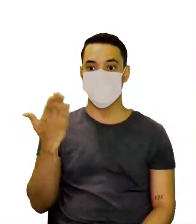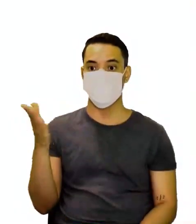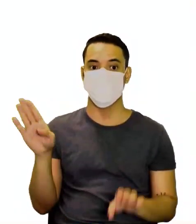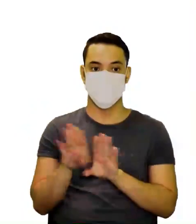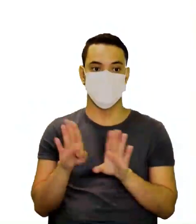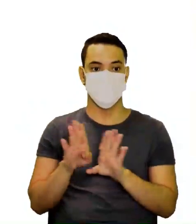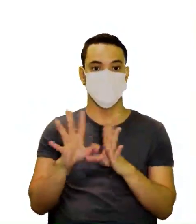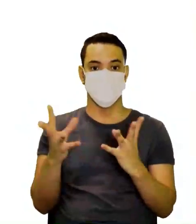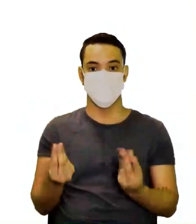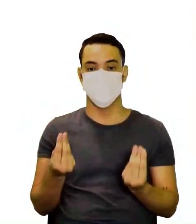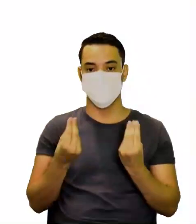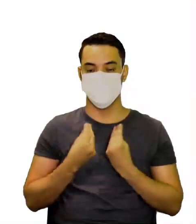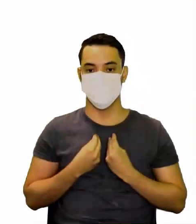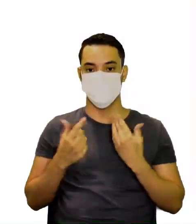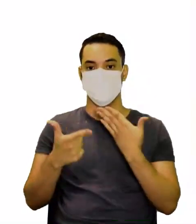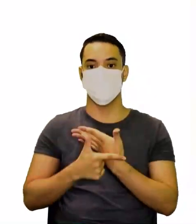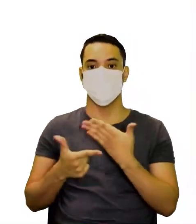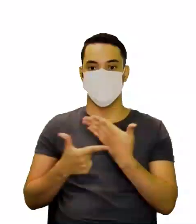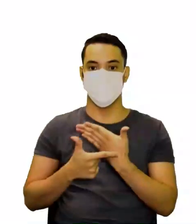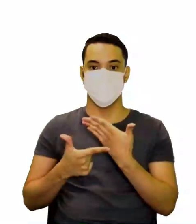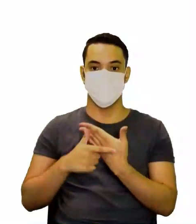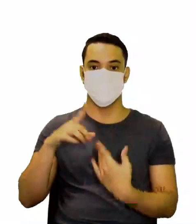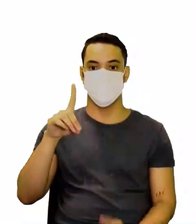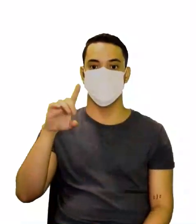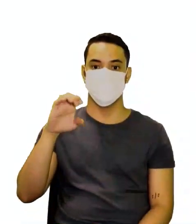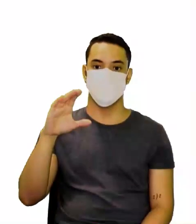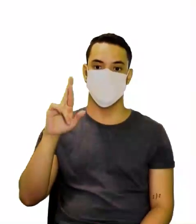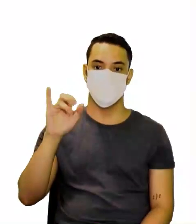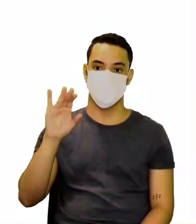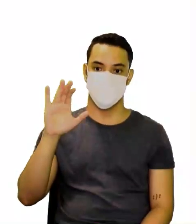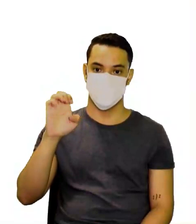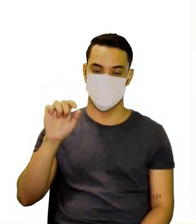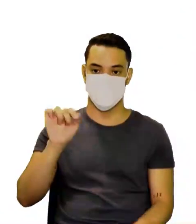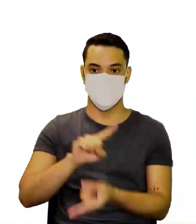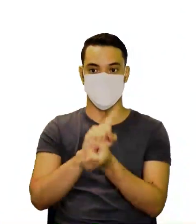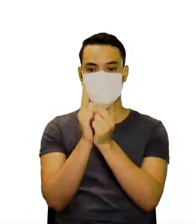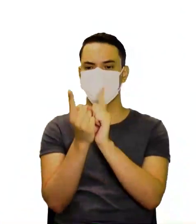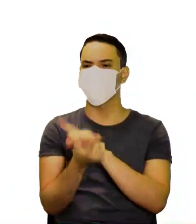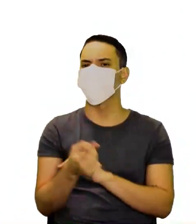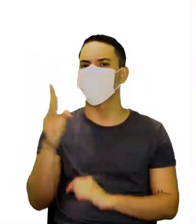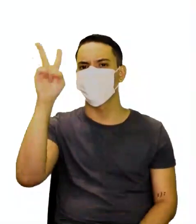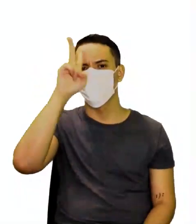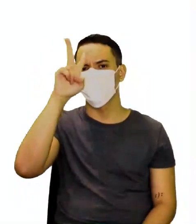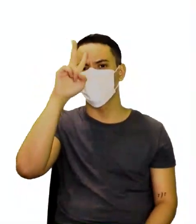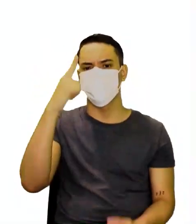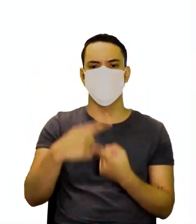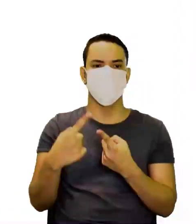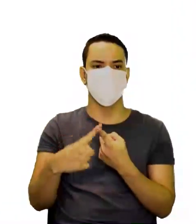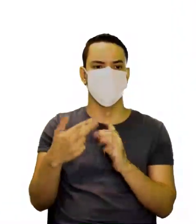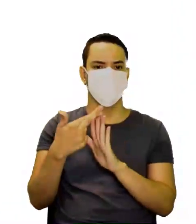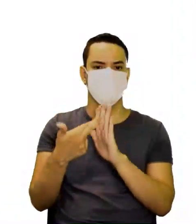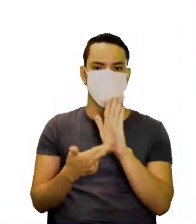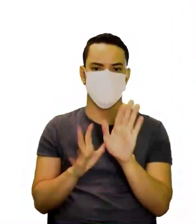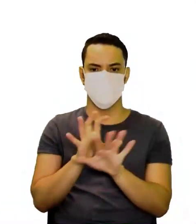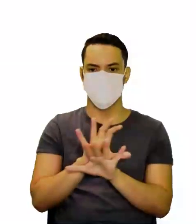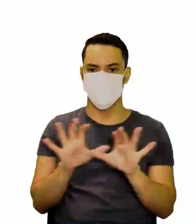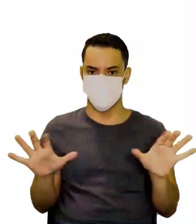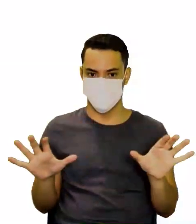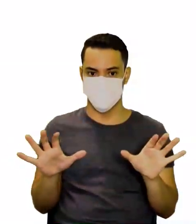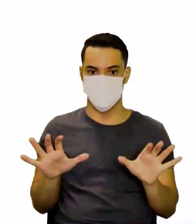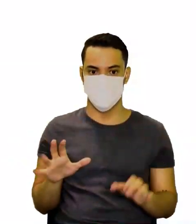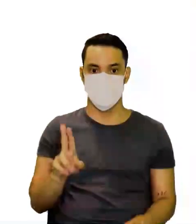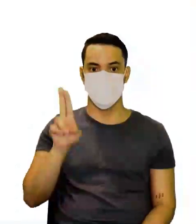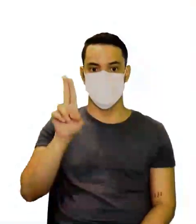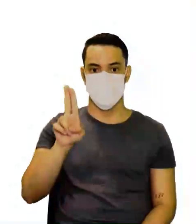nos fornecerá uma função decrescente. Lembram, pessoal, por que é a função decrescente?